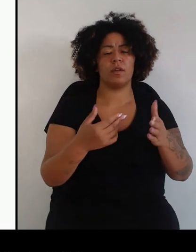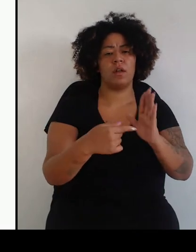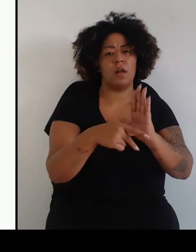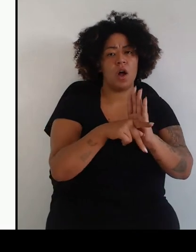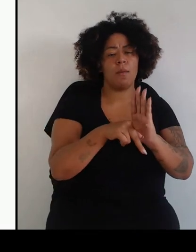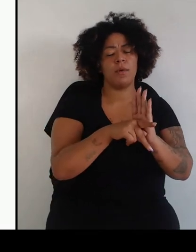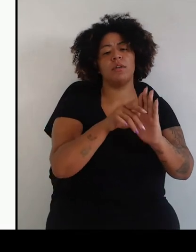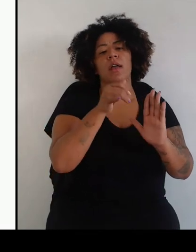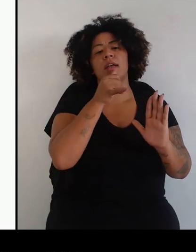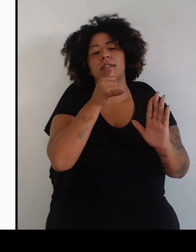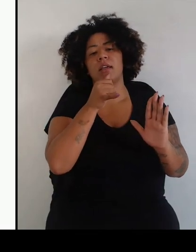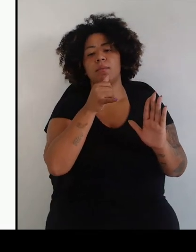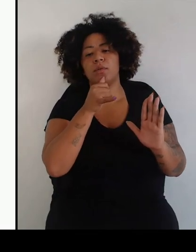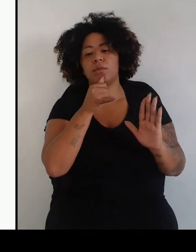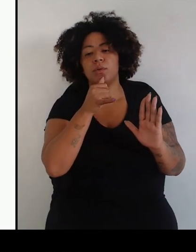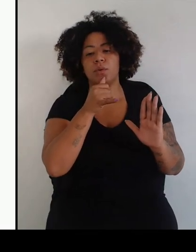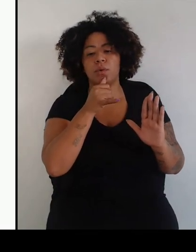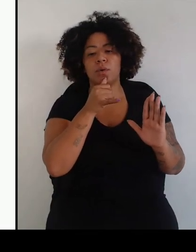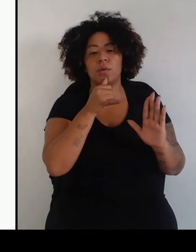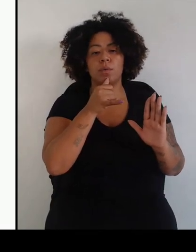nos diz que